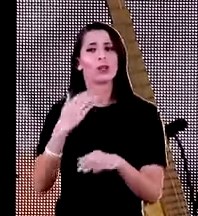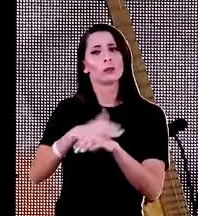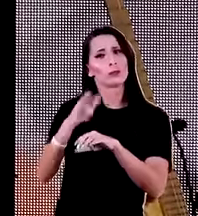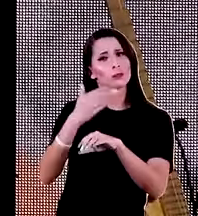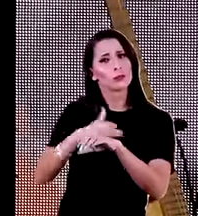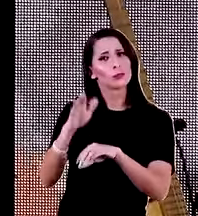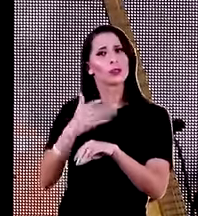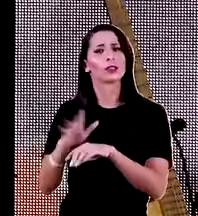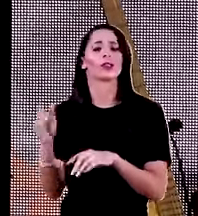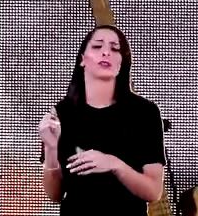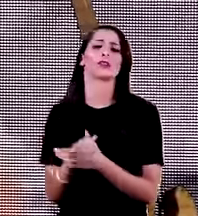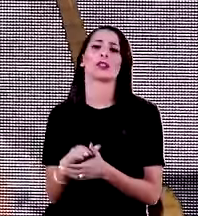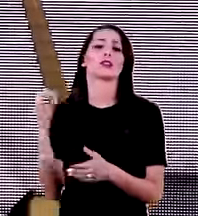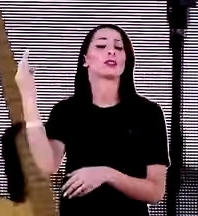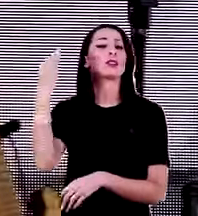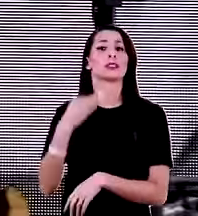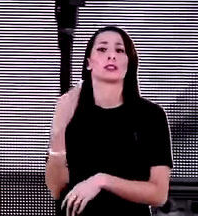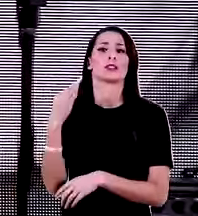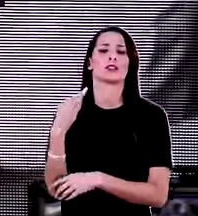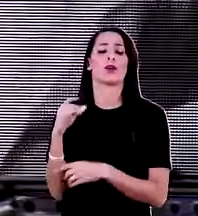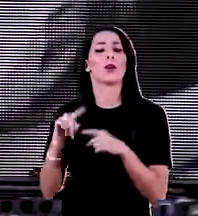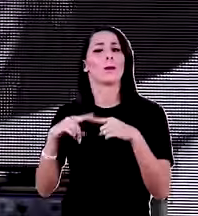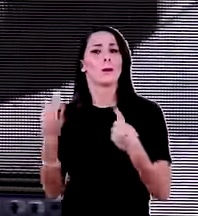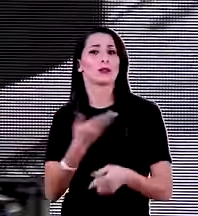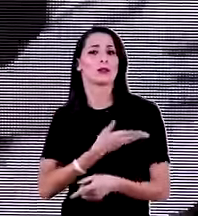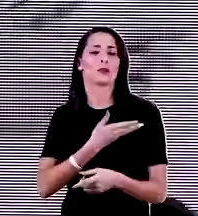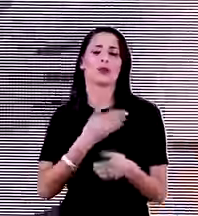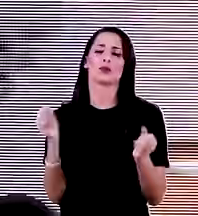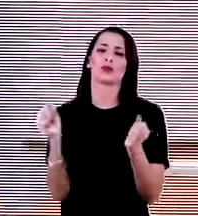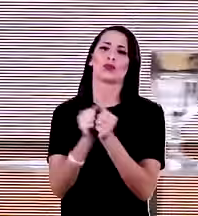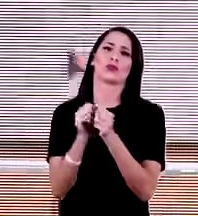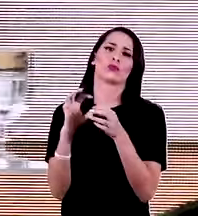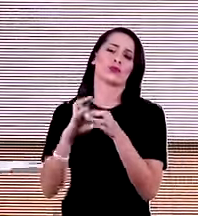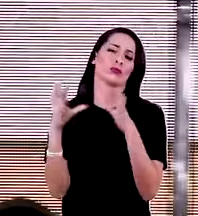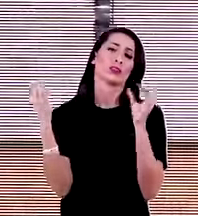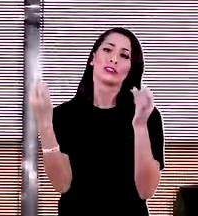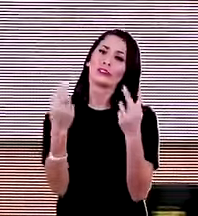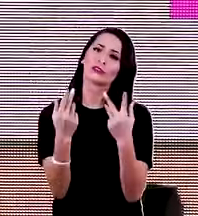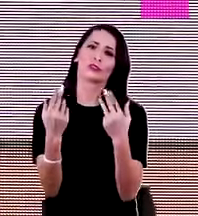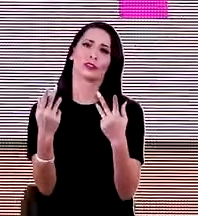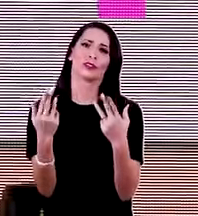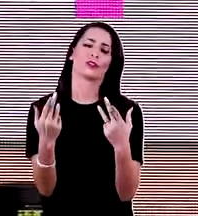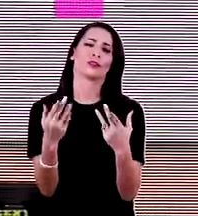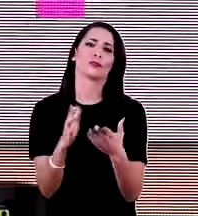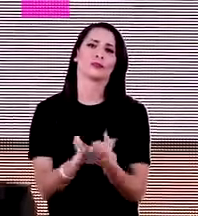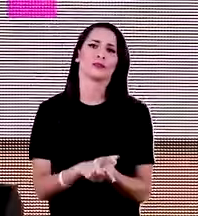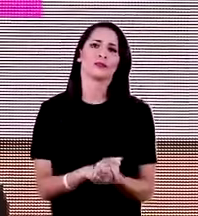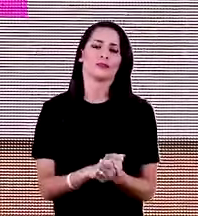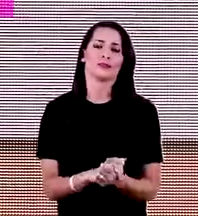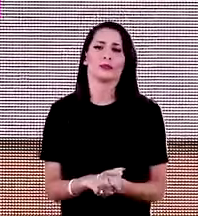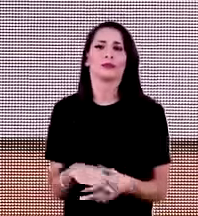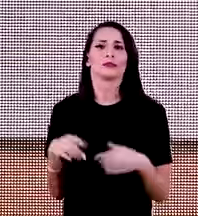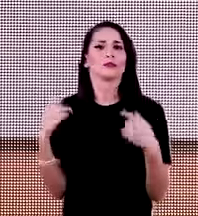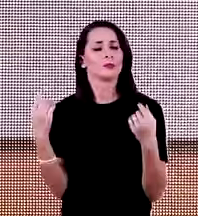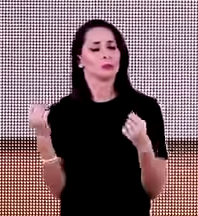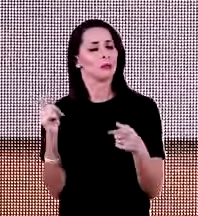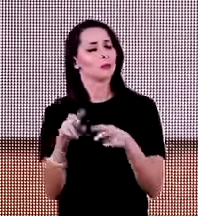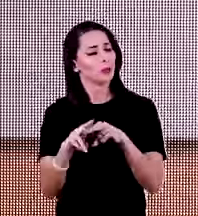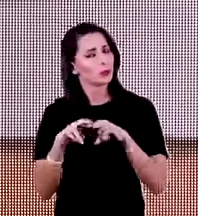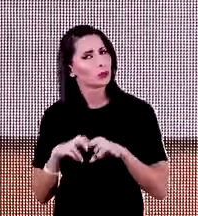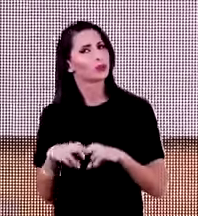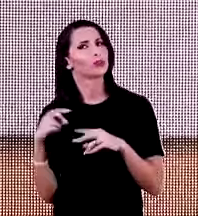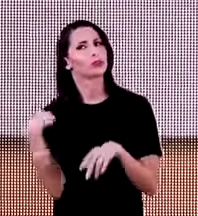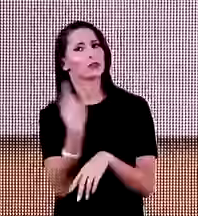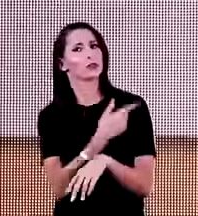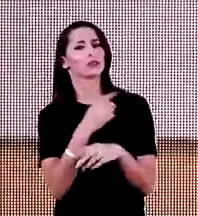certa. Mas ter um amigo do lado faz diferença, faz ou não faz? E é por isso que nós estamos aqui para falar do poder da amizade. Do